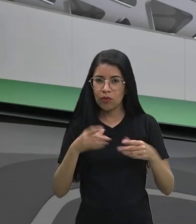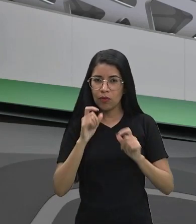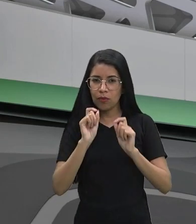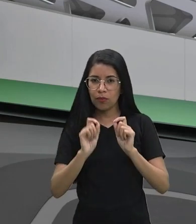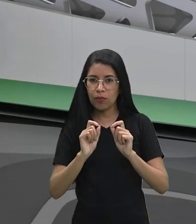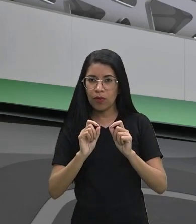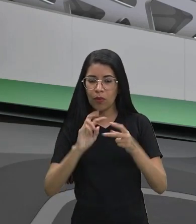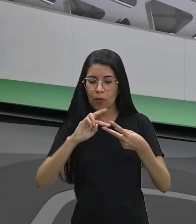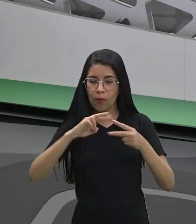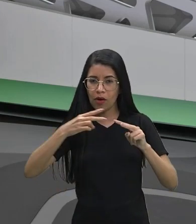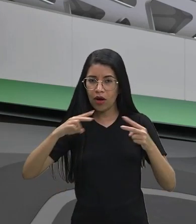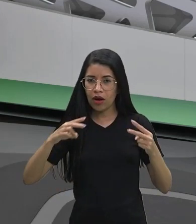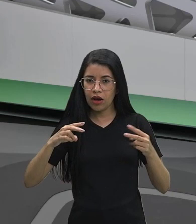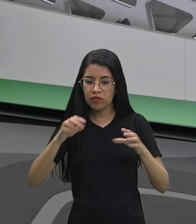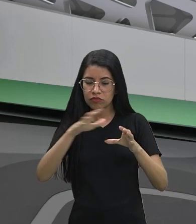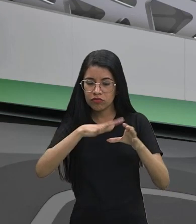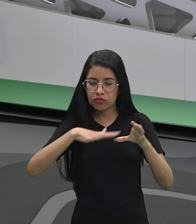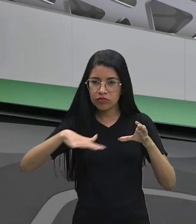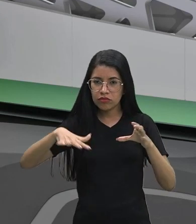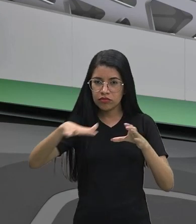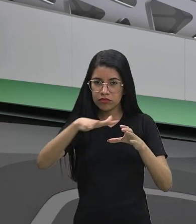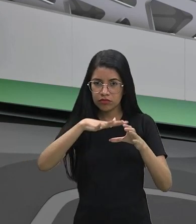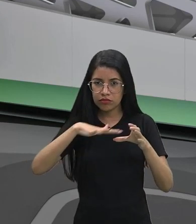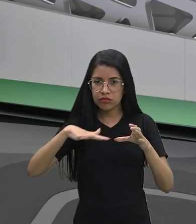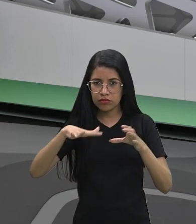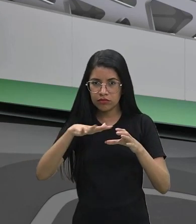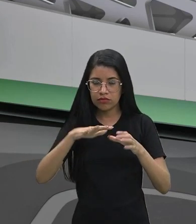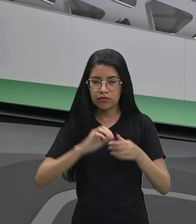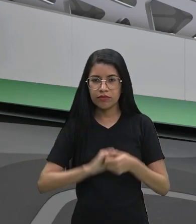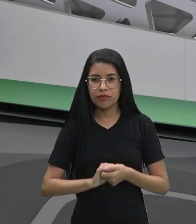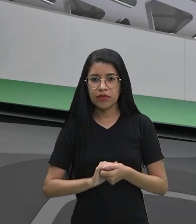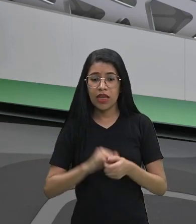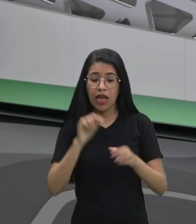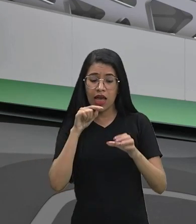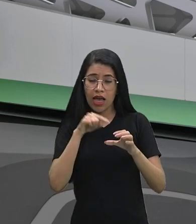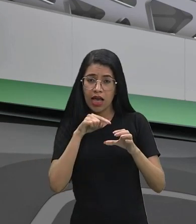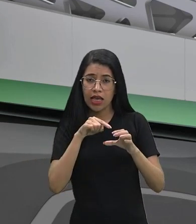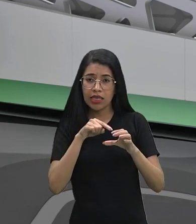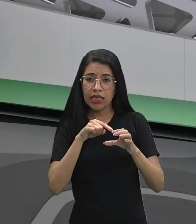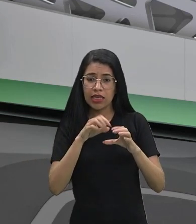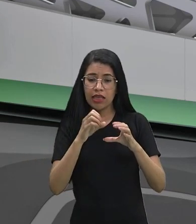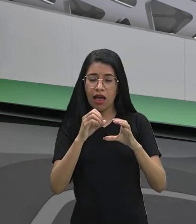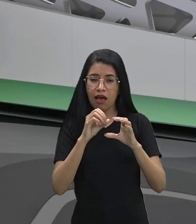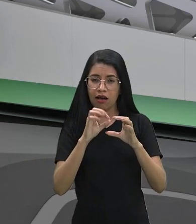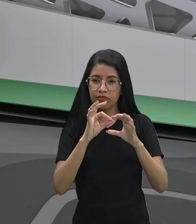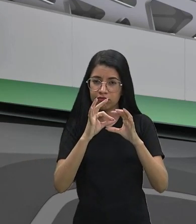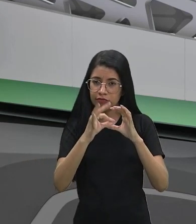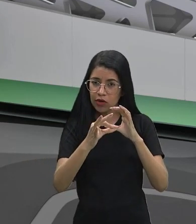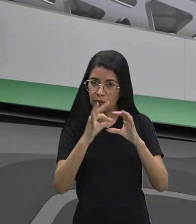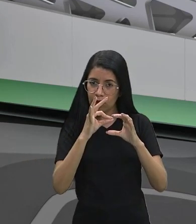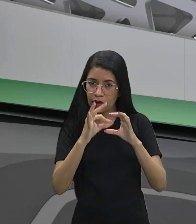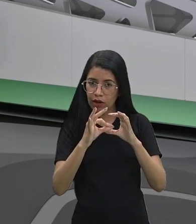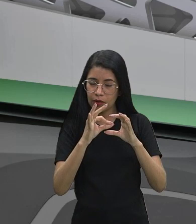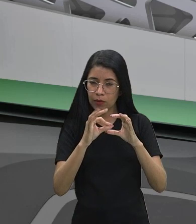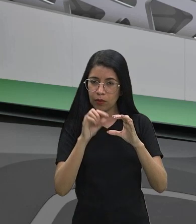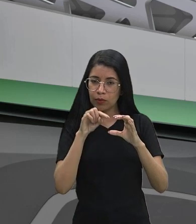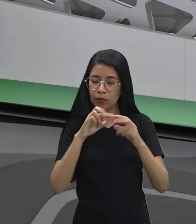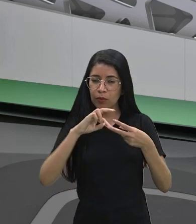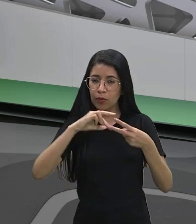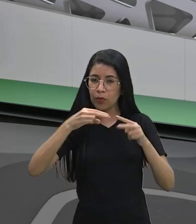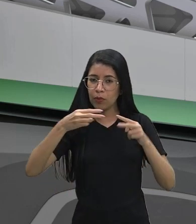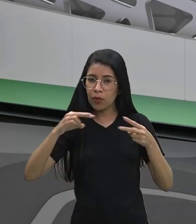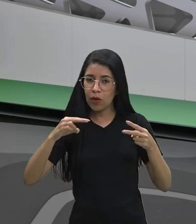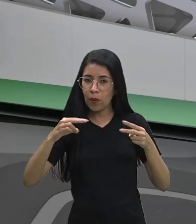o material genético está todo espalhado no citoplasma? Aqui na célula eucarionte, esse material genético